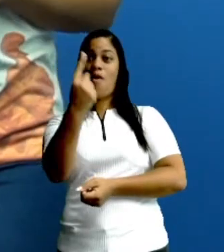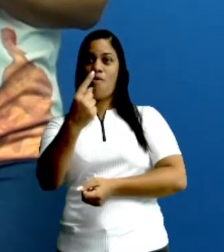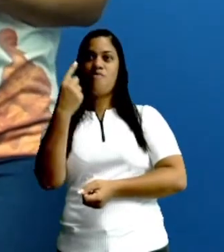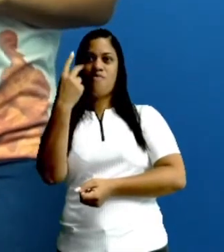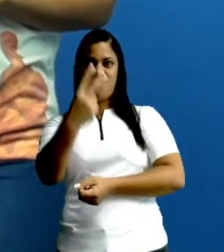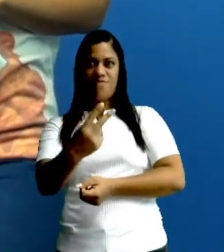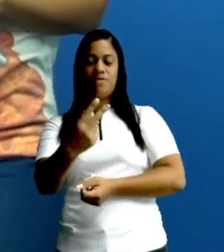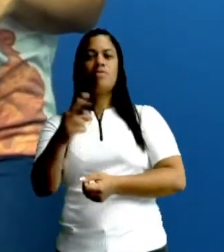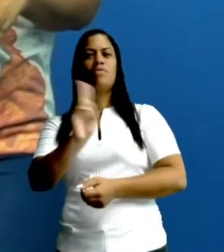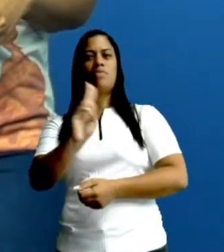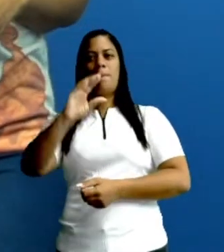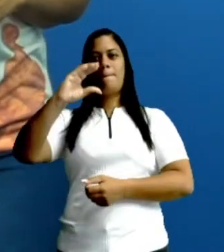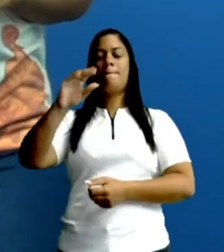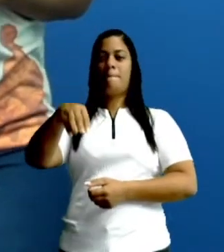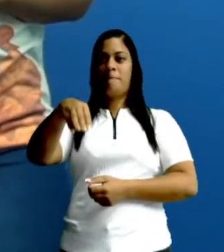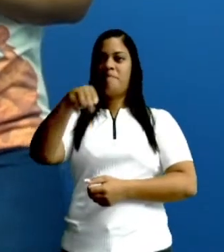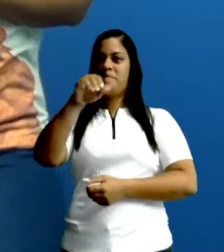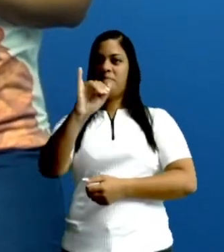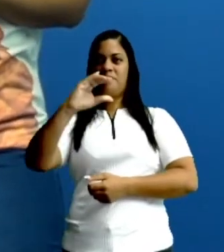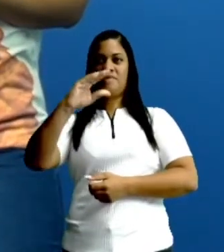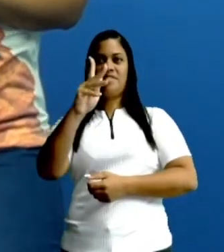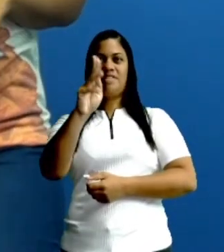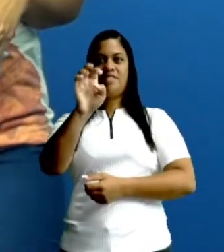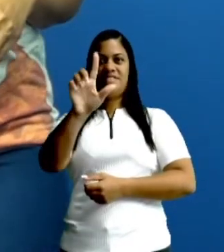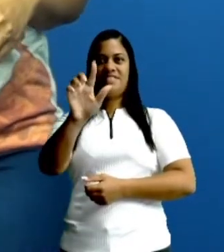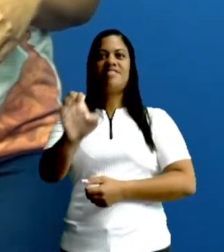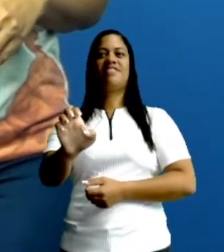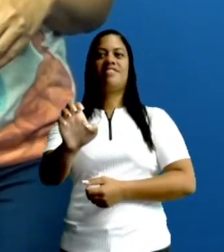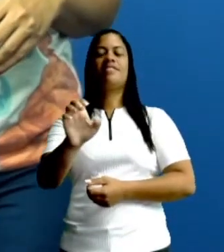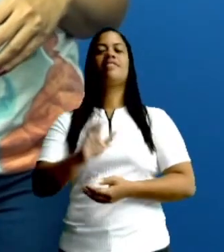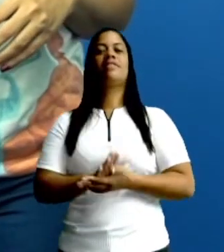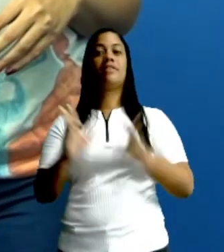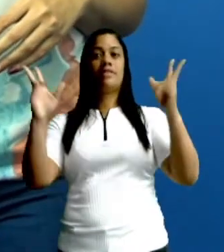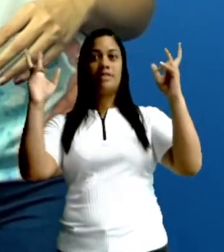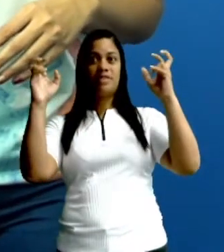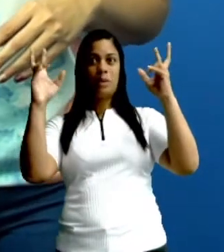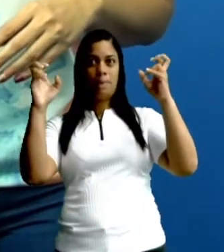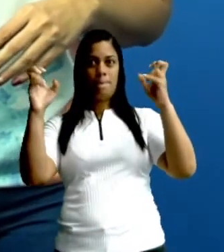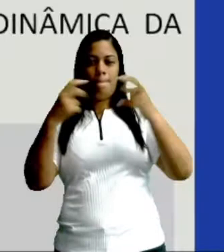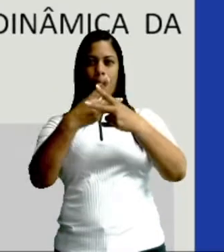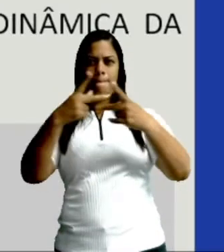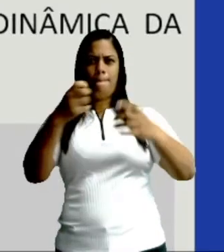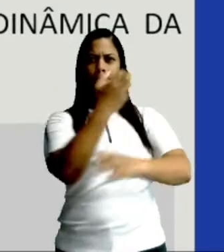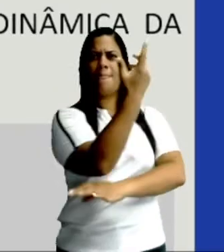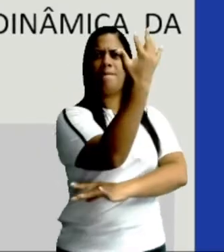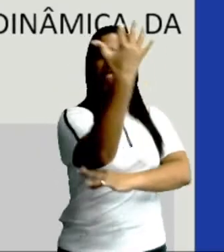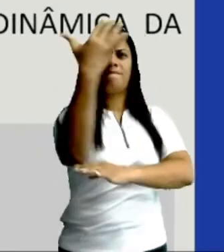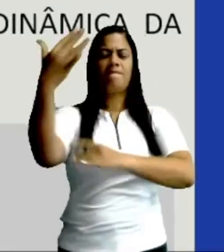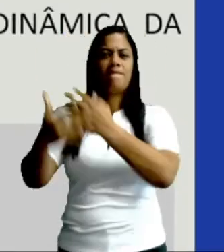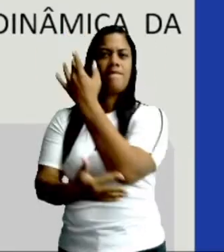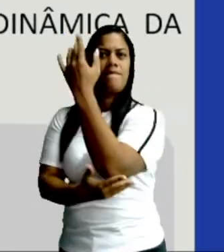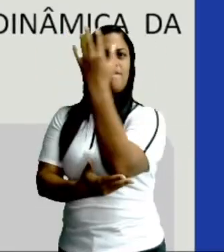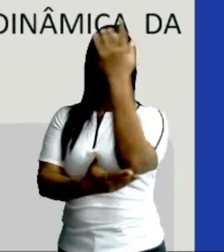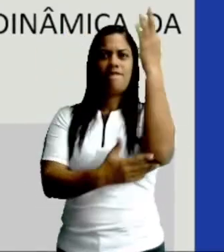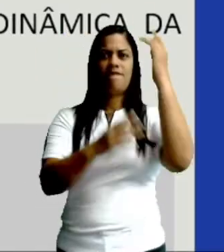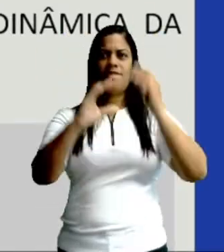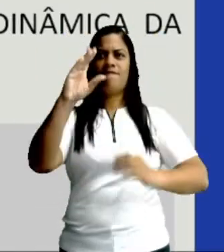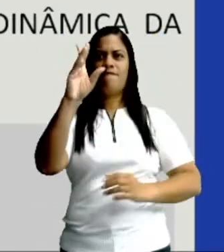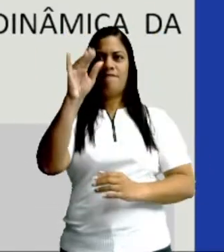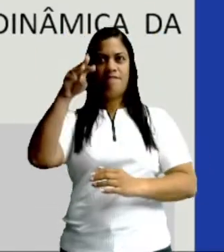me chamo Michele e o tema da nossa aula de hoje é Aspectos Naturais da Paisagem, Clima